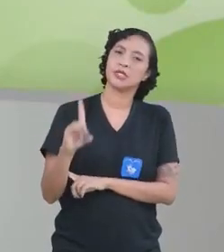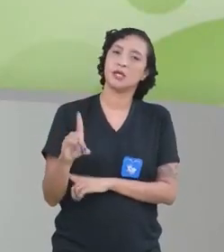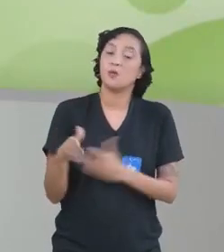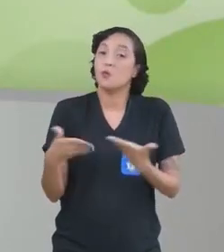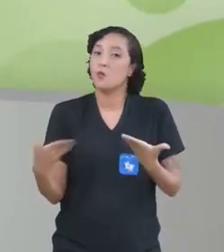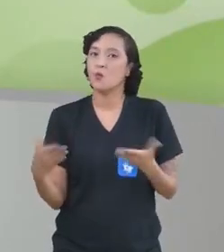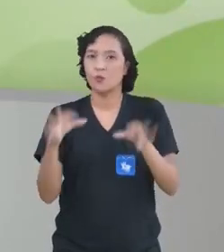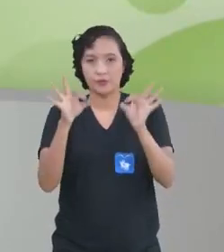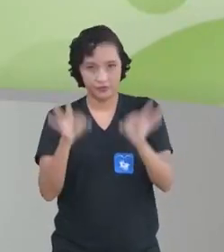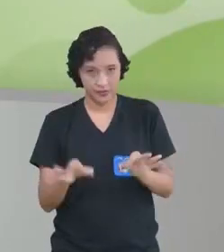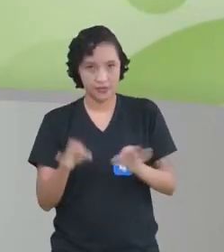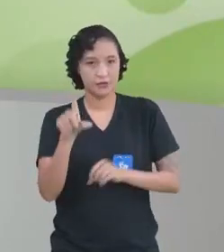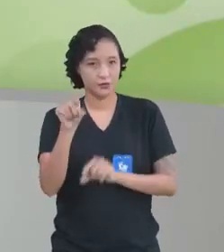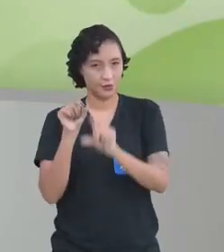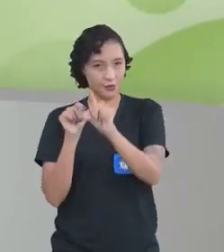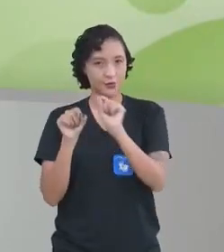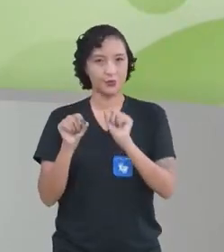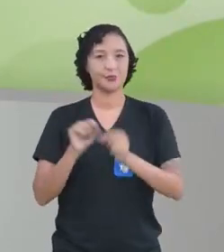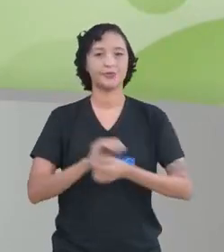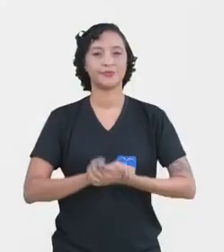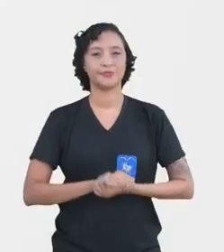correta? Marquem pra gente, tá bom?